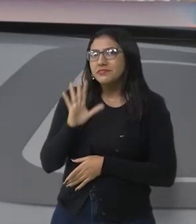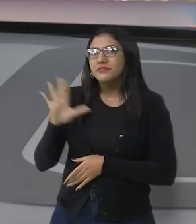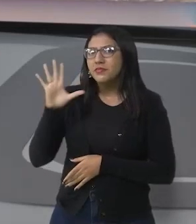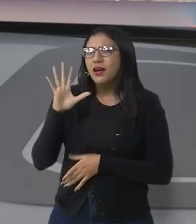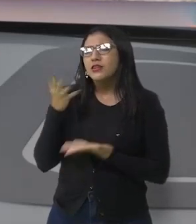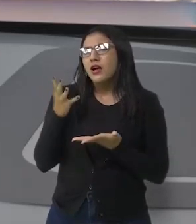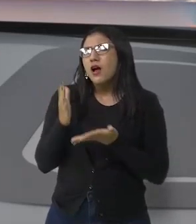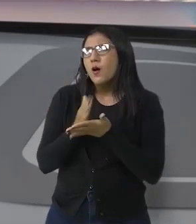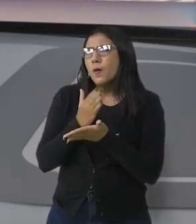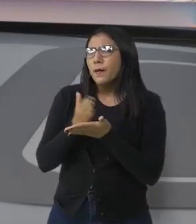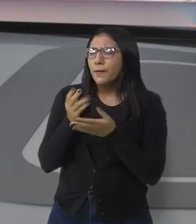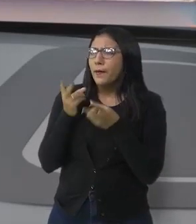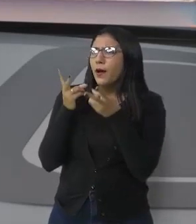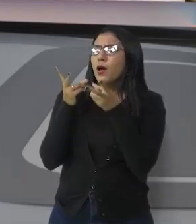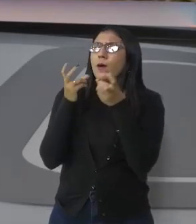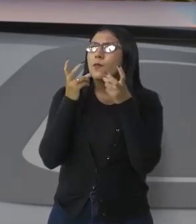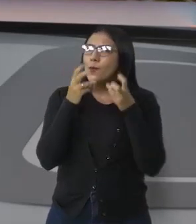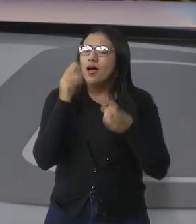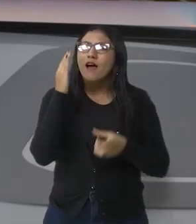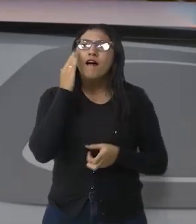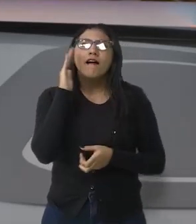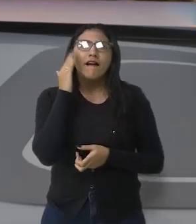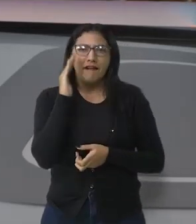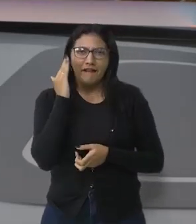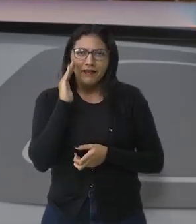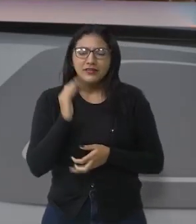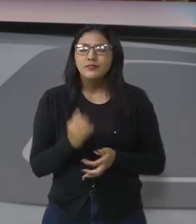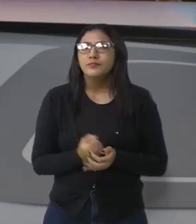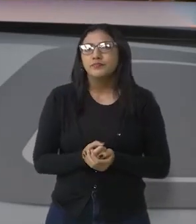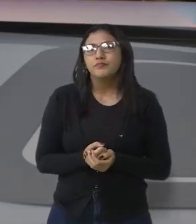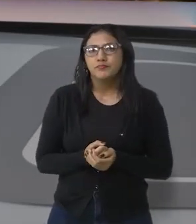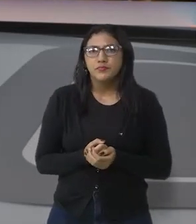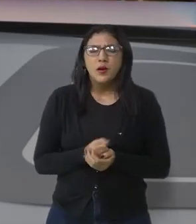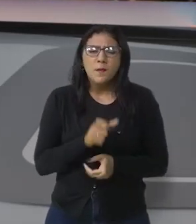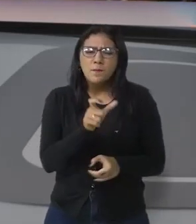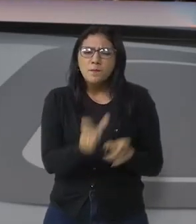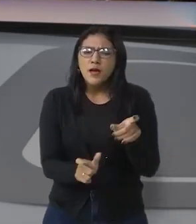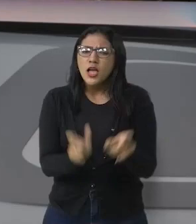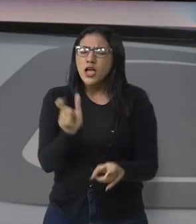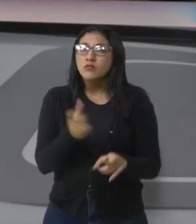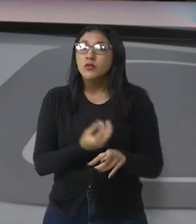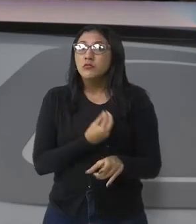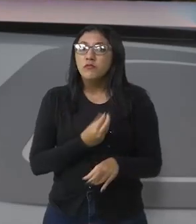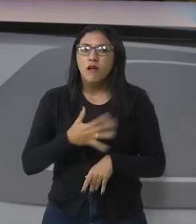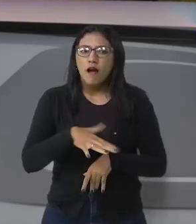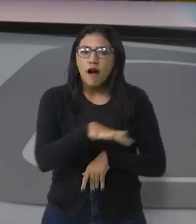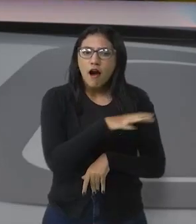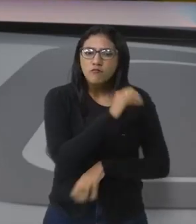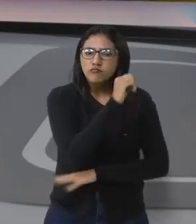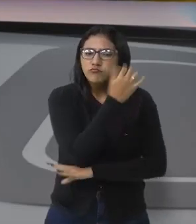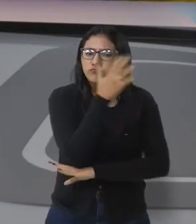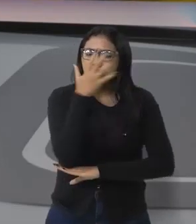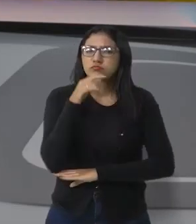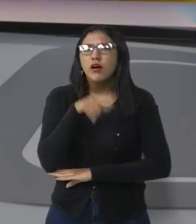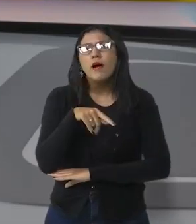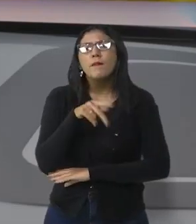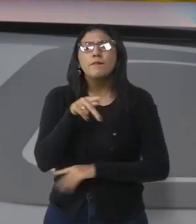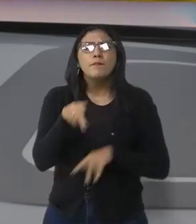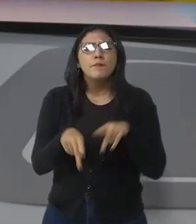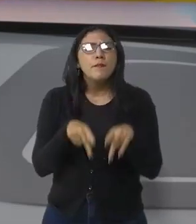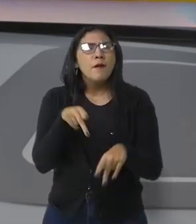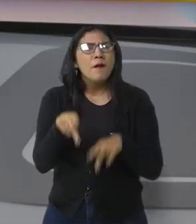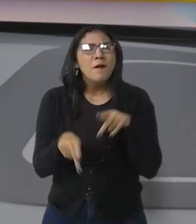essas populações das quais vamos falar. Então a gente vai falar dos habitantes da floresta amazônica, que são os povos que